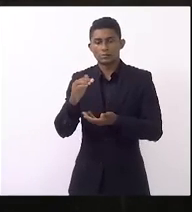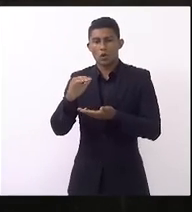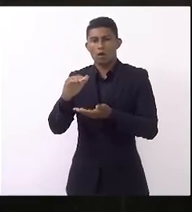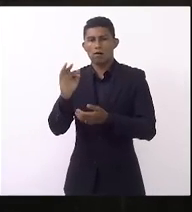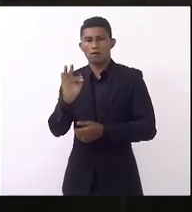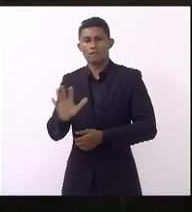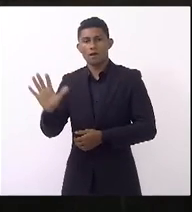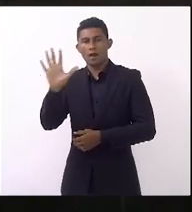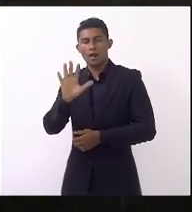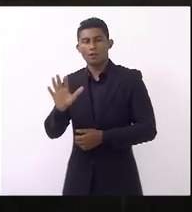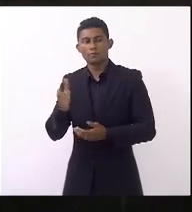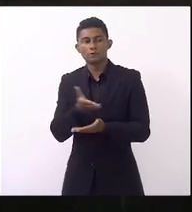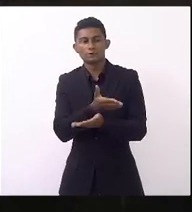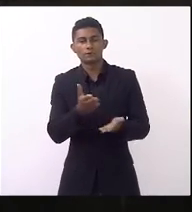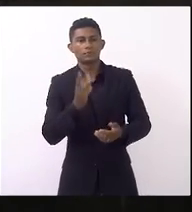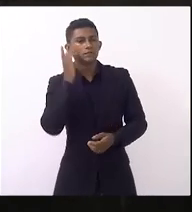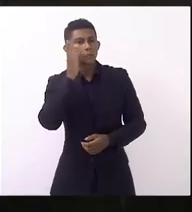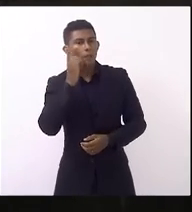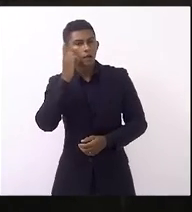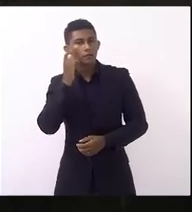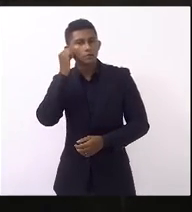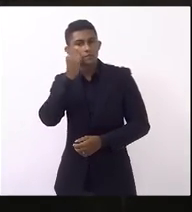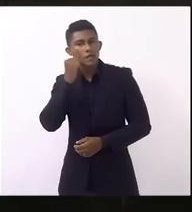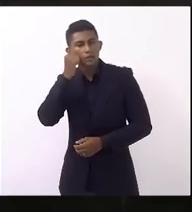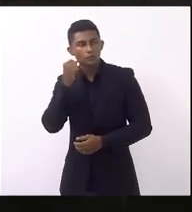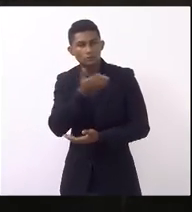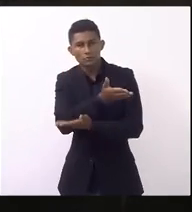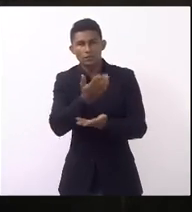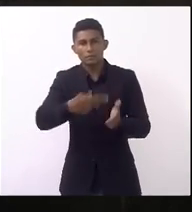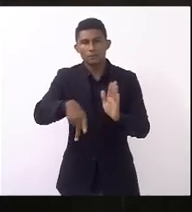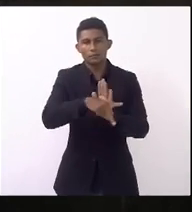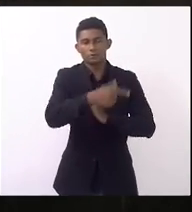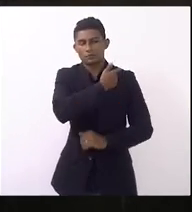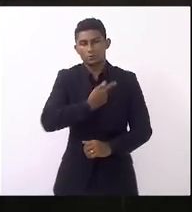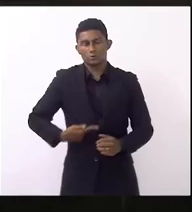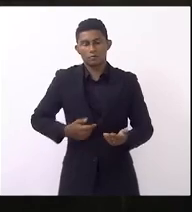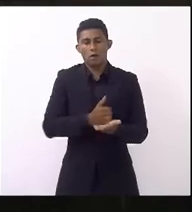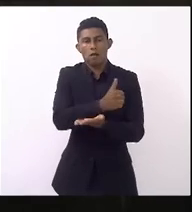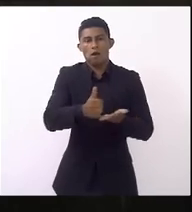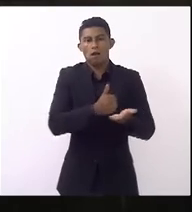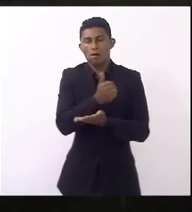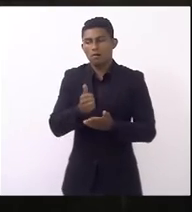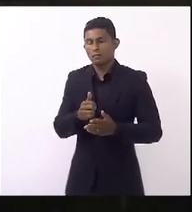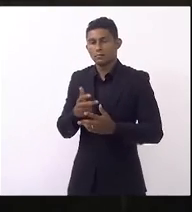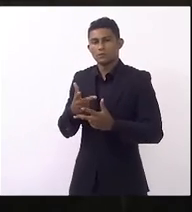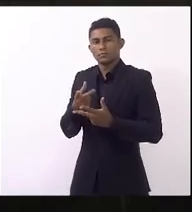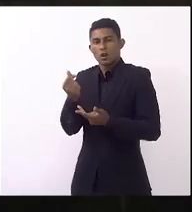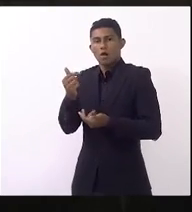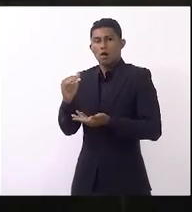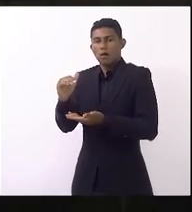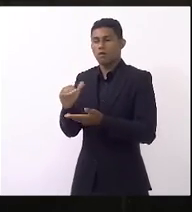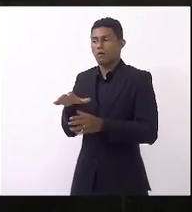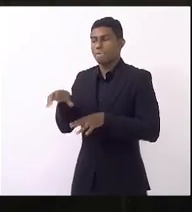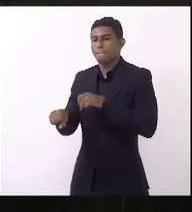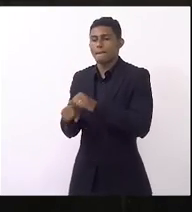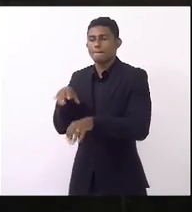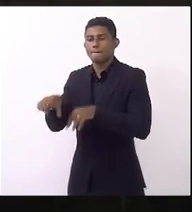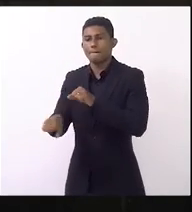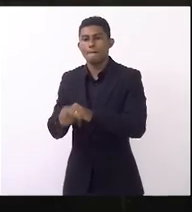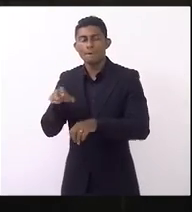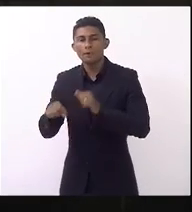por deputados e deputadas, senadores e senadores da base do governo para tentar se reelegerem com base em emendas secretas que não são